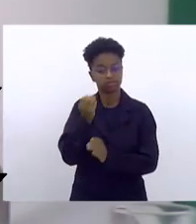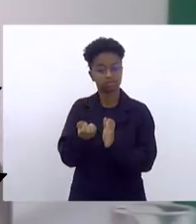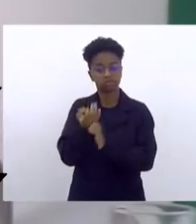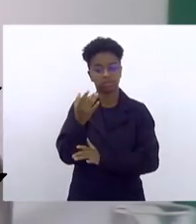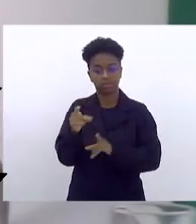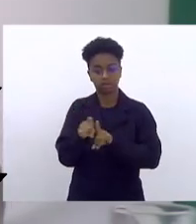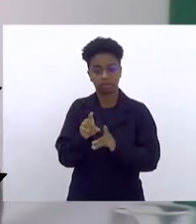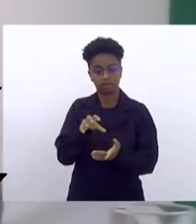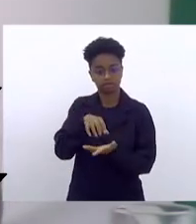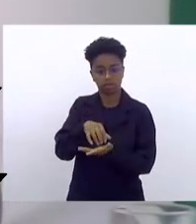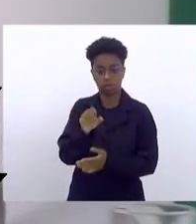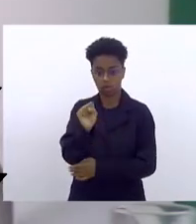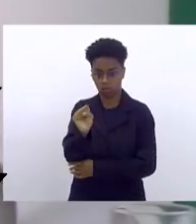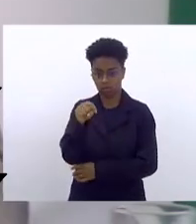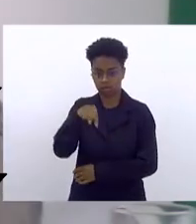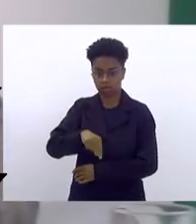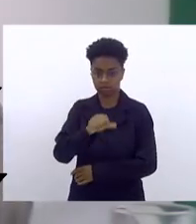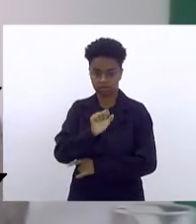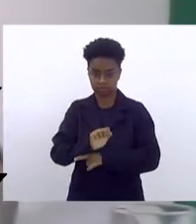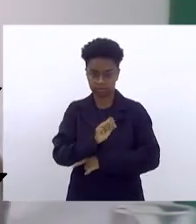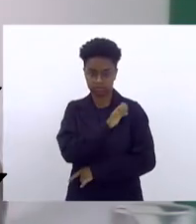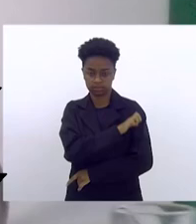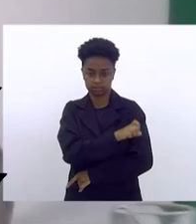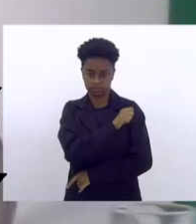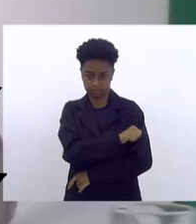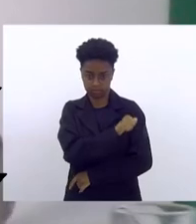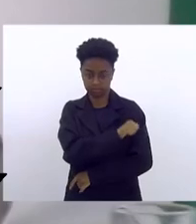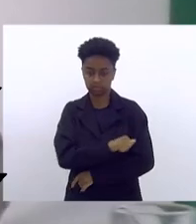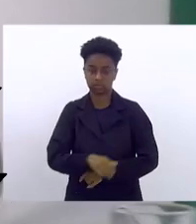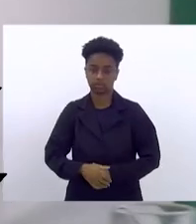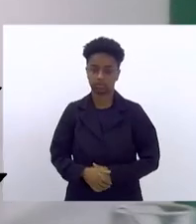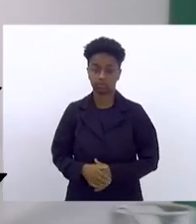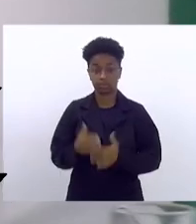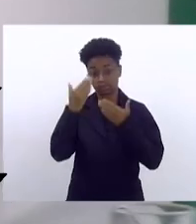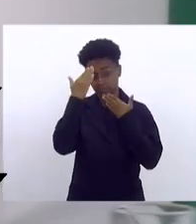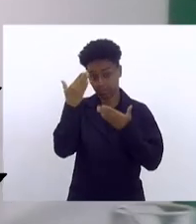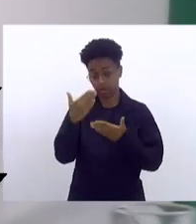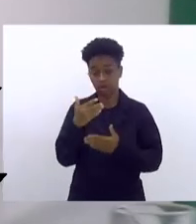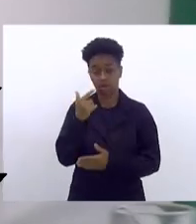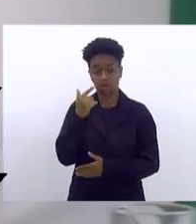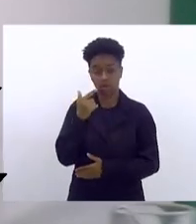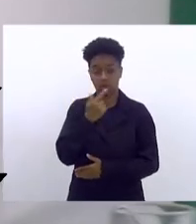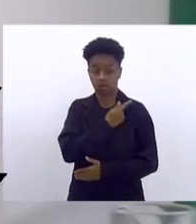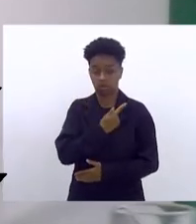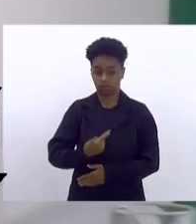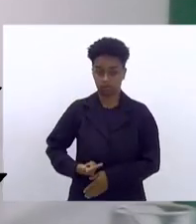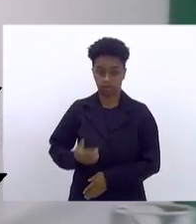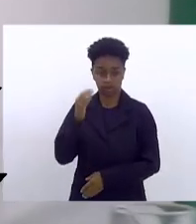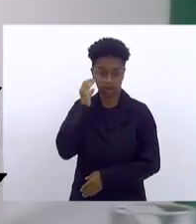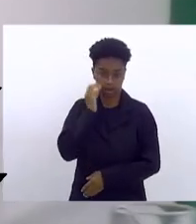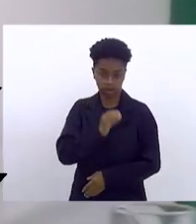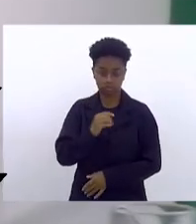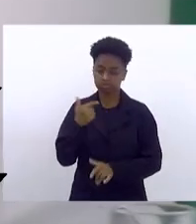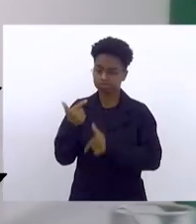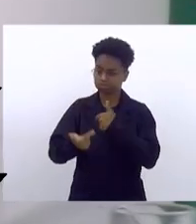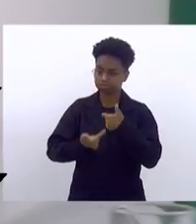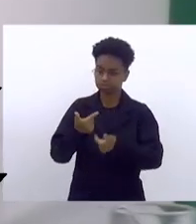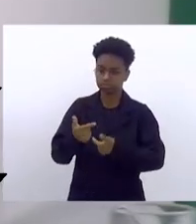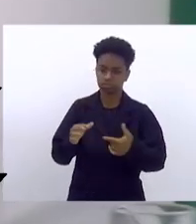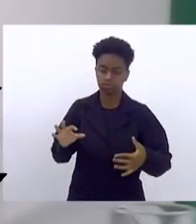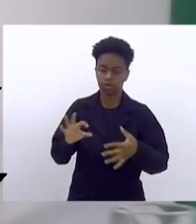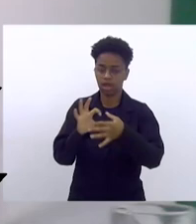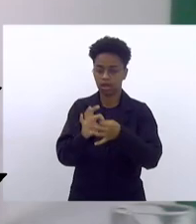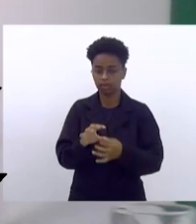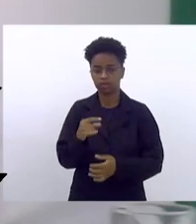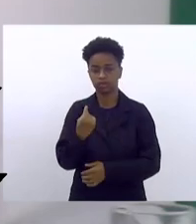a oito no nosso estado do Rio de Janeiro graças ao nosso governador Cláudio Castro que vem fazendo um trabalho de parceria